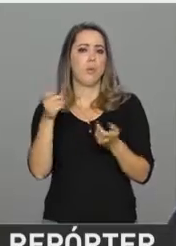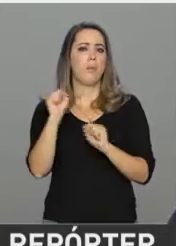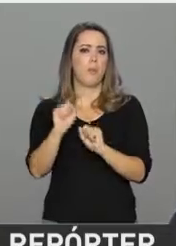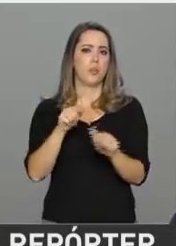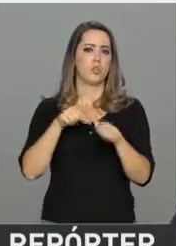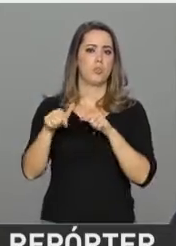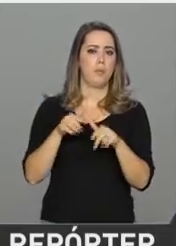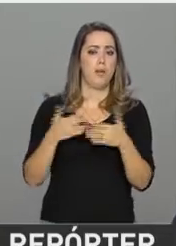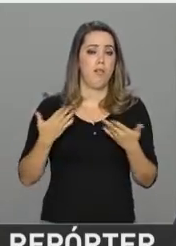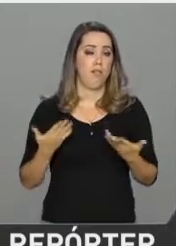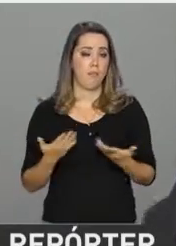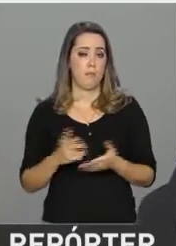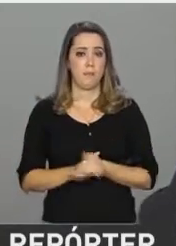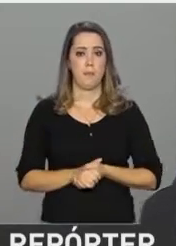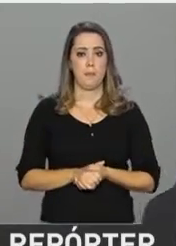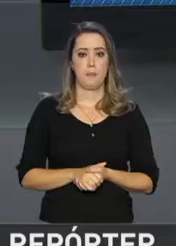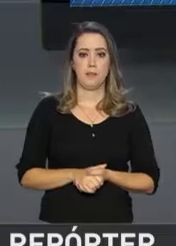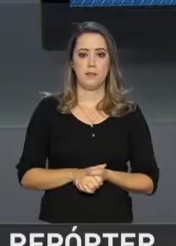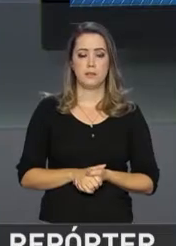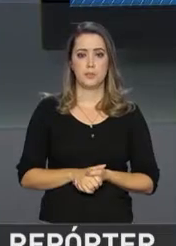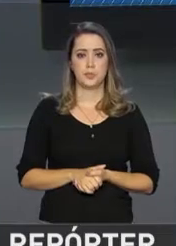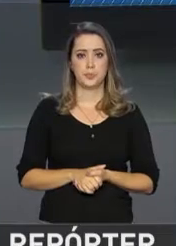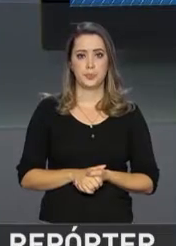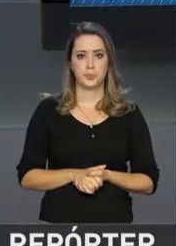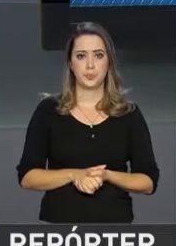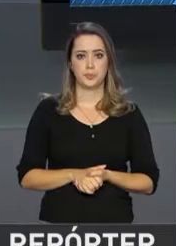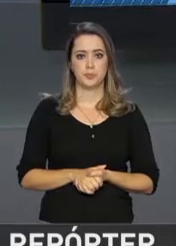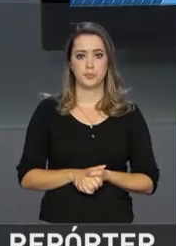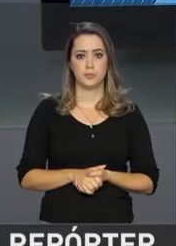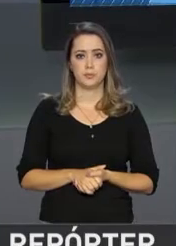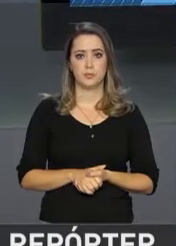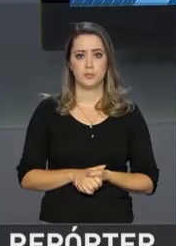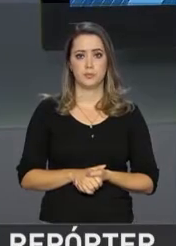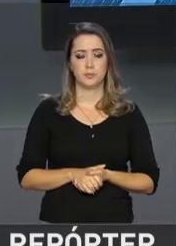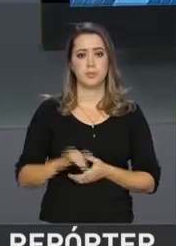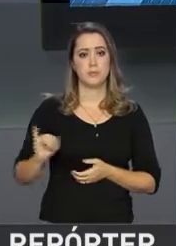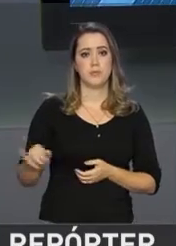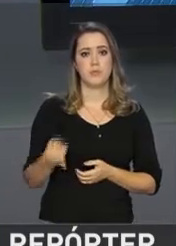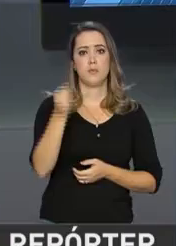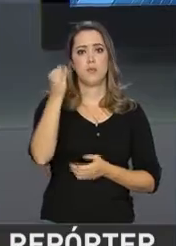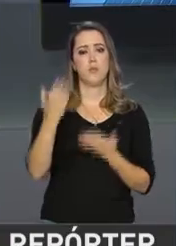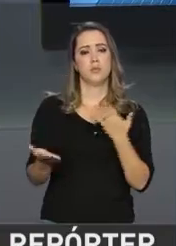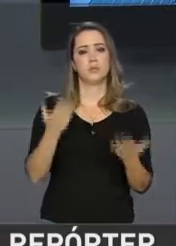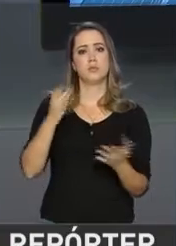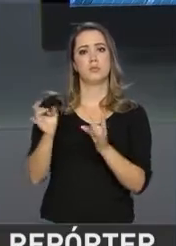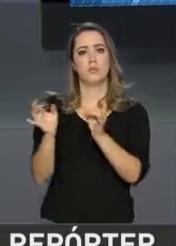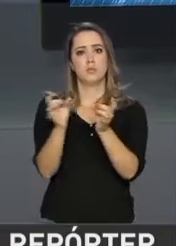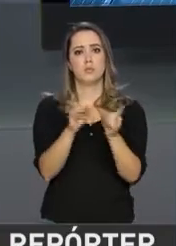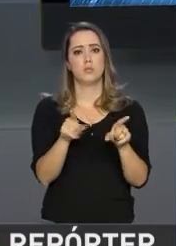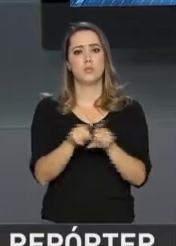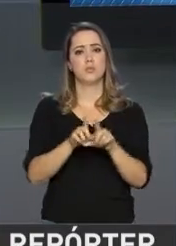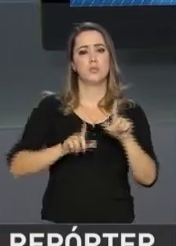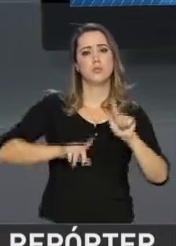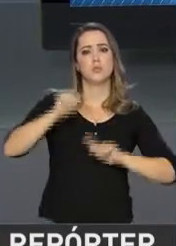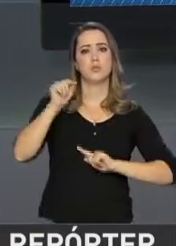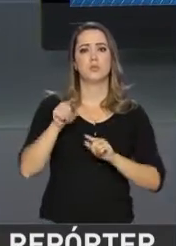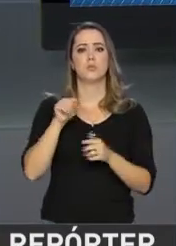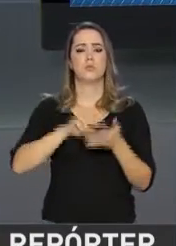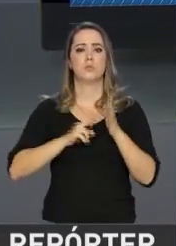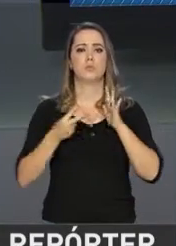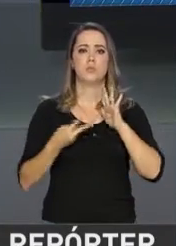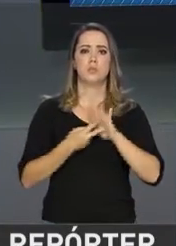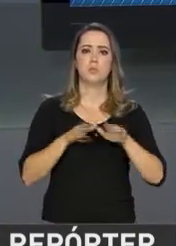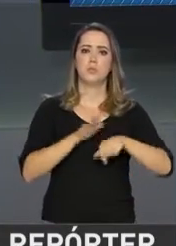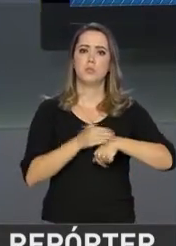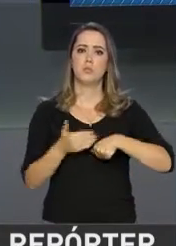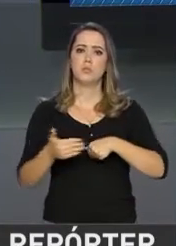pode fazer que não pode fazer em janeiro a balança comercial teve superávit isso significa que no período